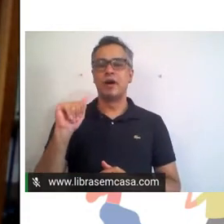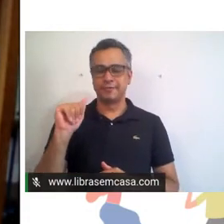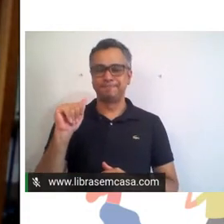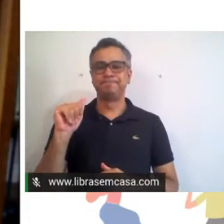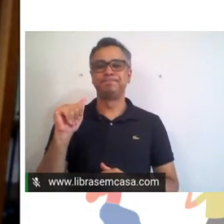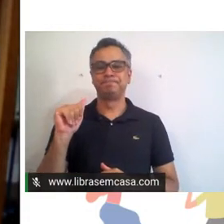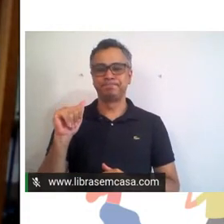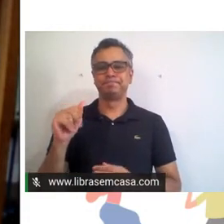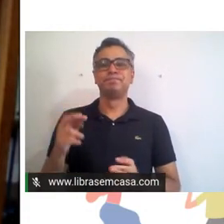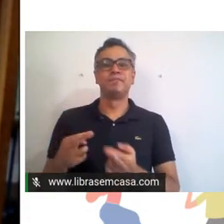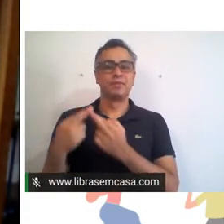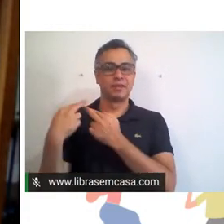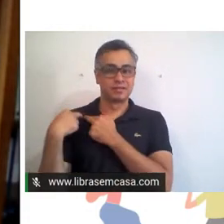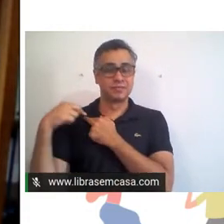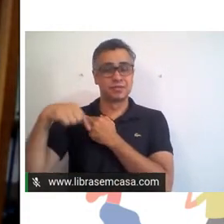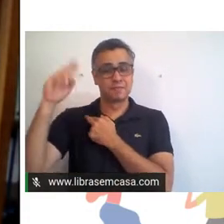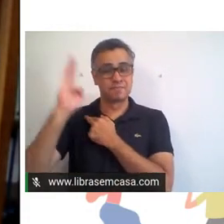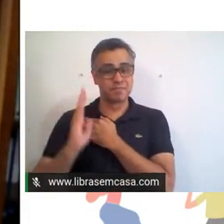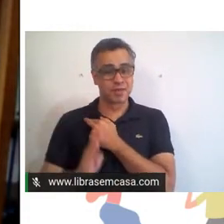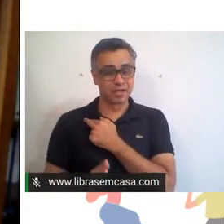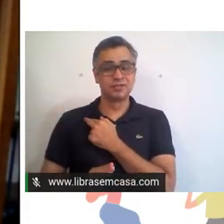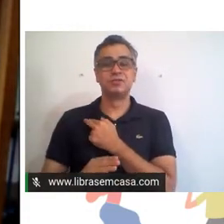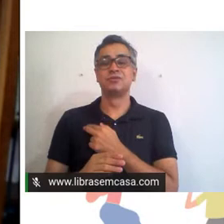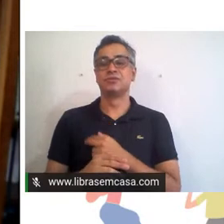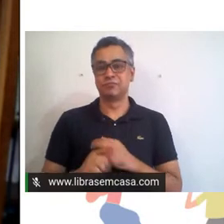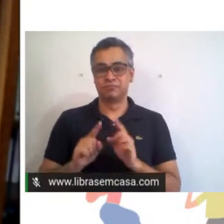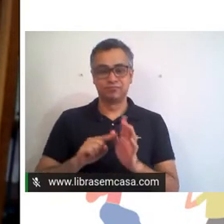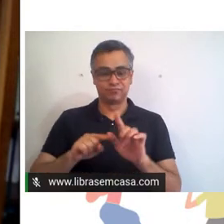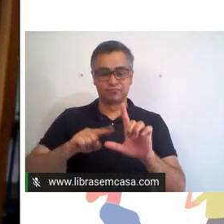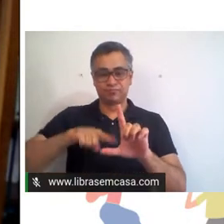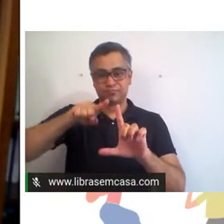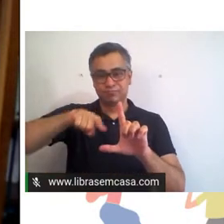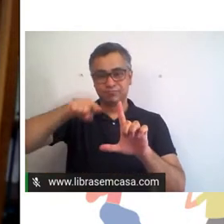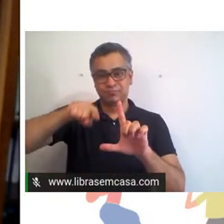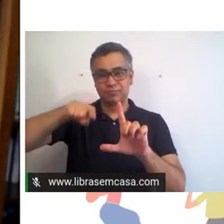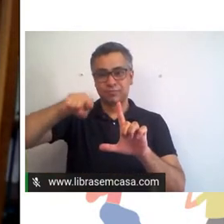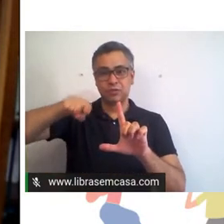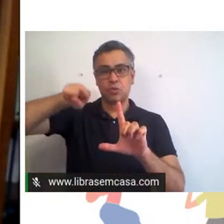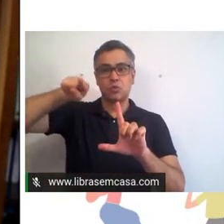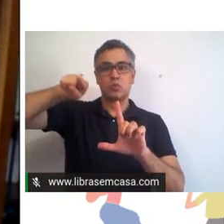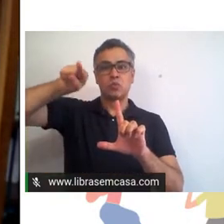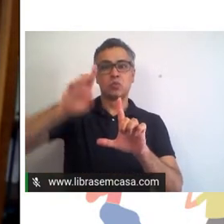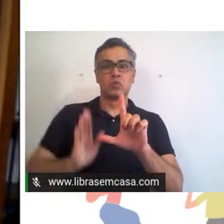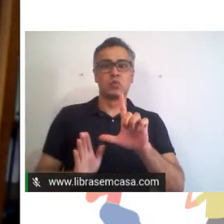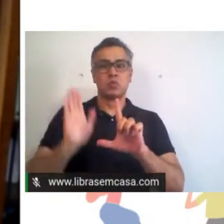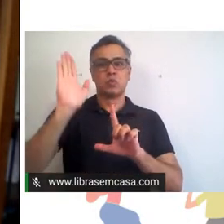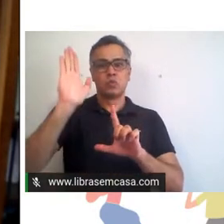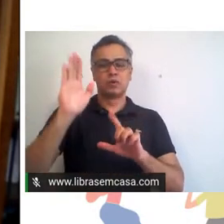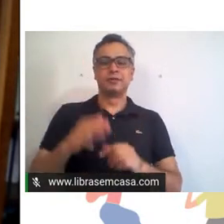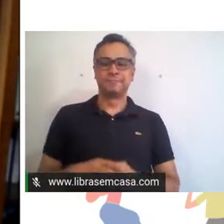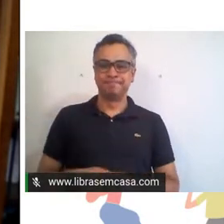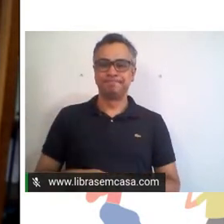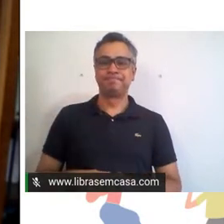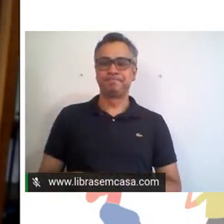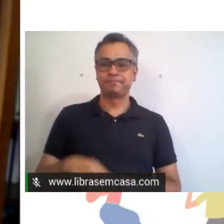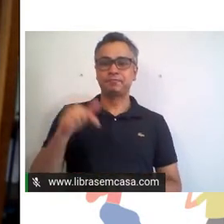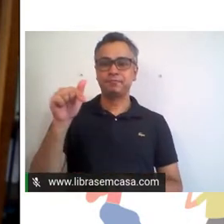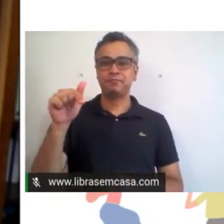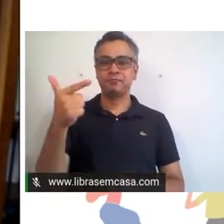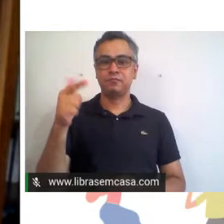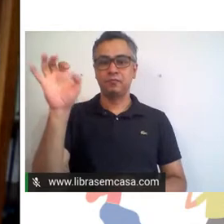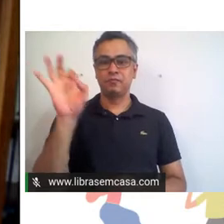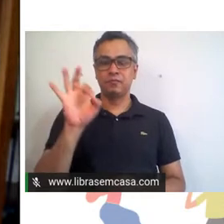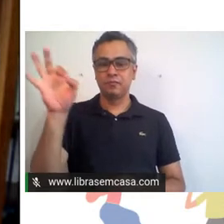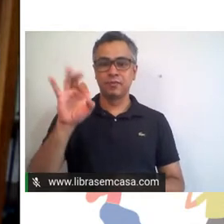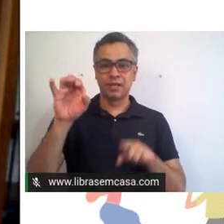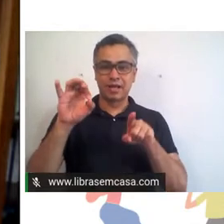pelas emissões de gases de efeito estufa. Desde 72%, o desmatamento da